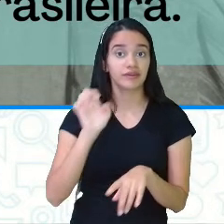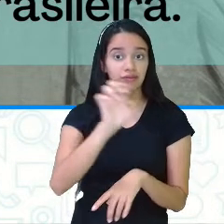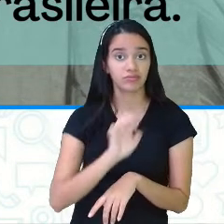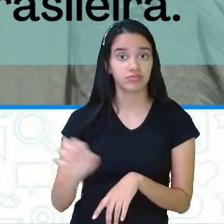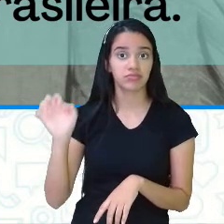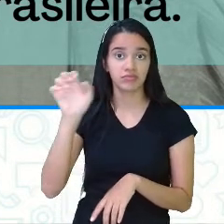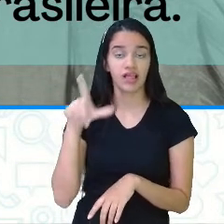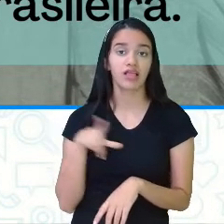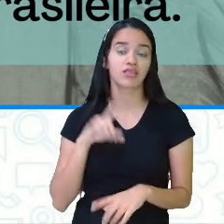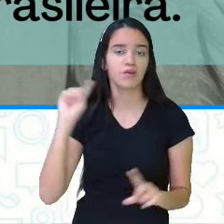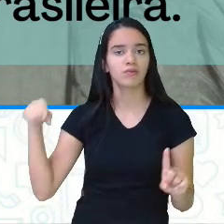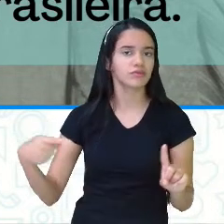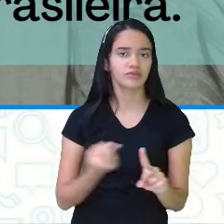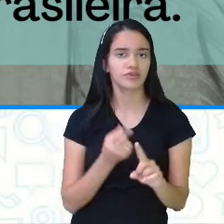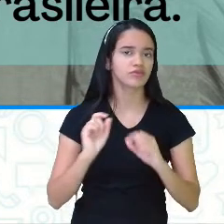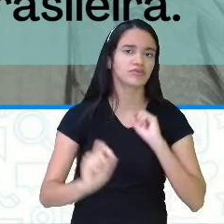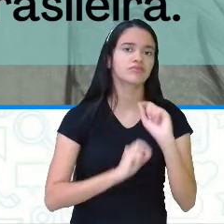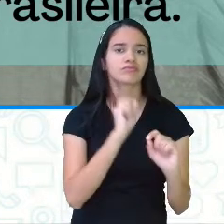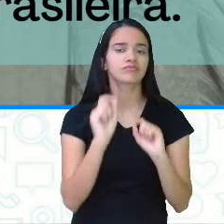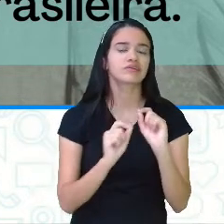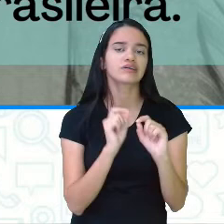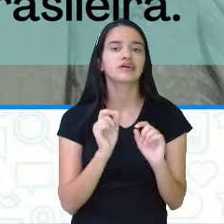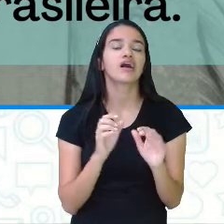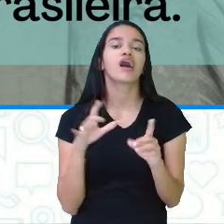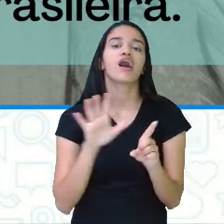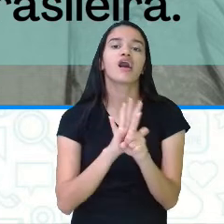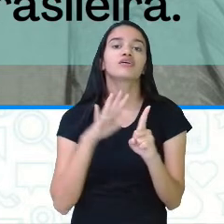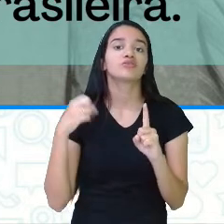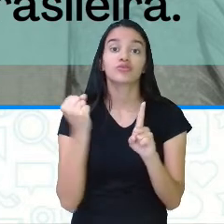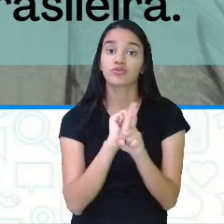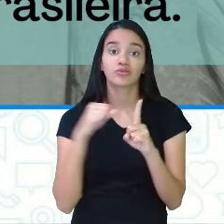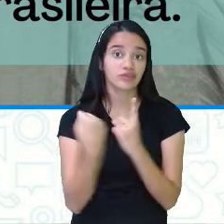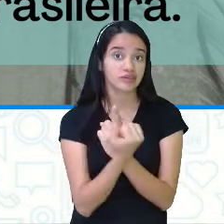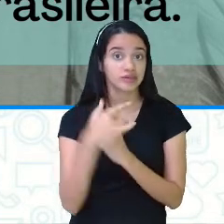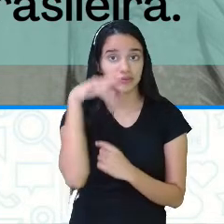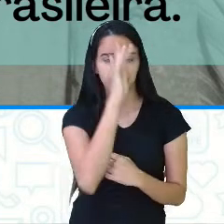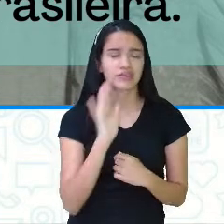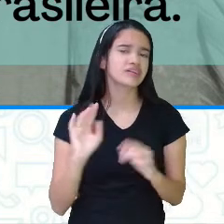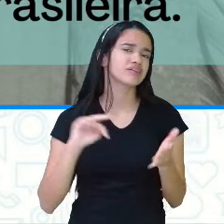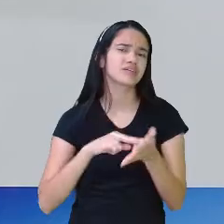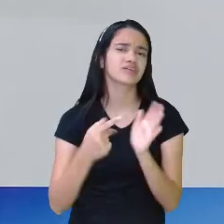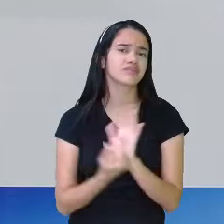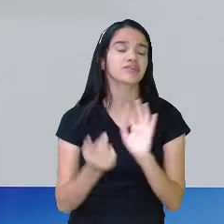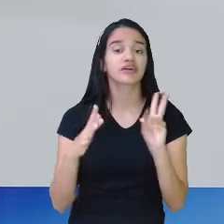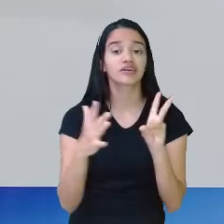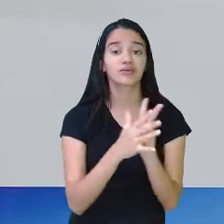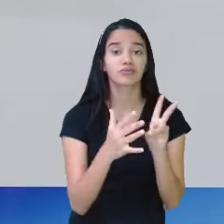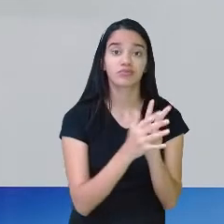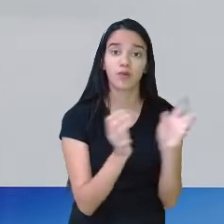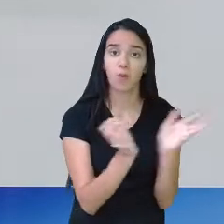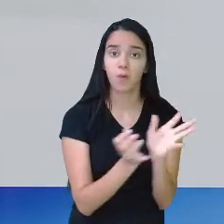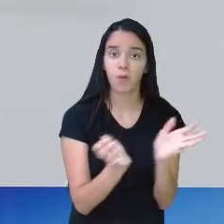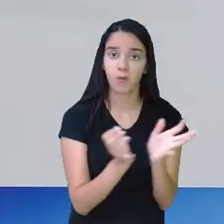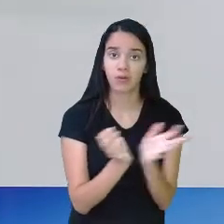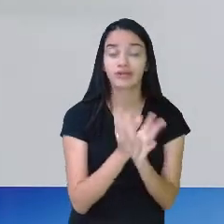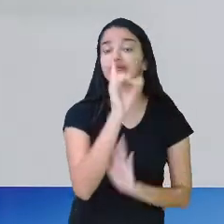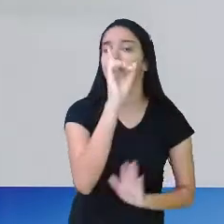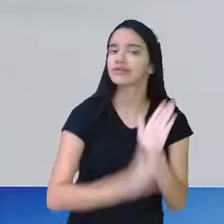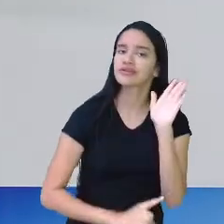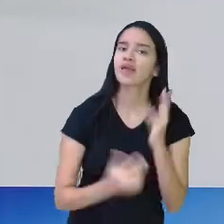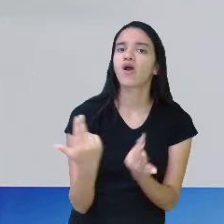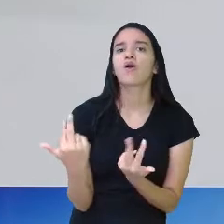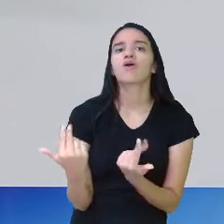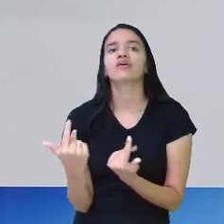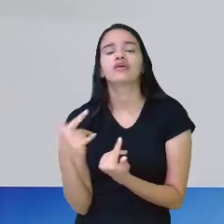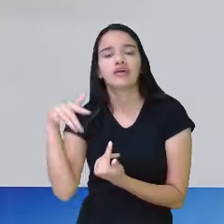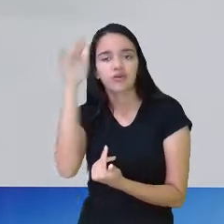tem como objetivo a integração dos indígenas à sociedade brasileira. Isso significa o quê? Que o indígena tem os direitos que a mesma população